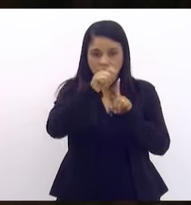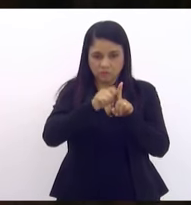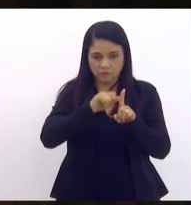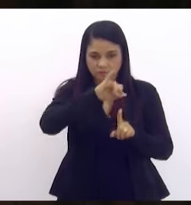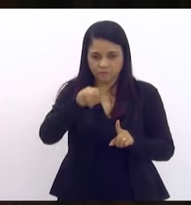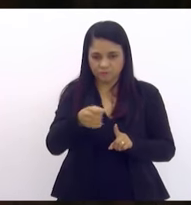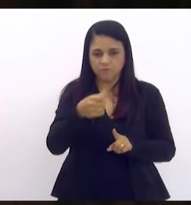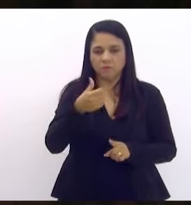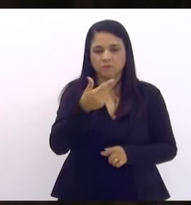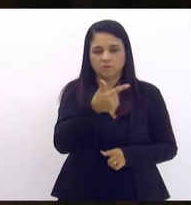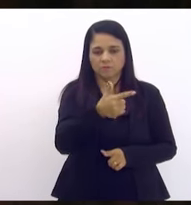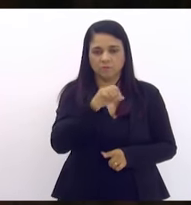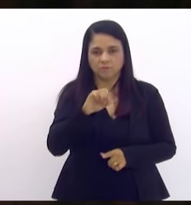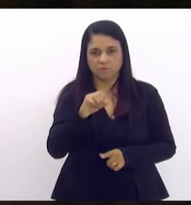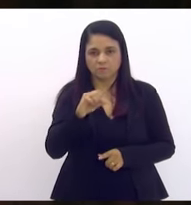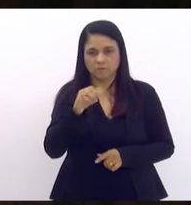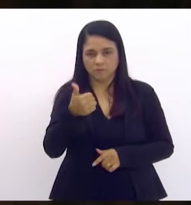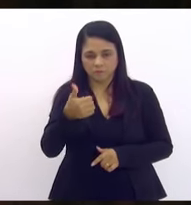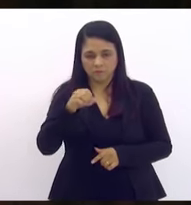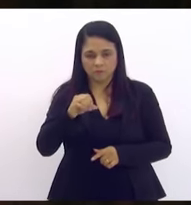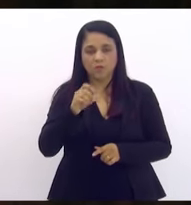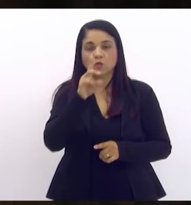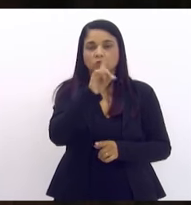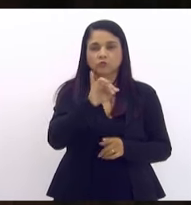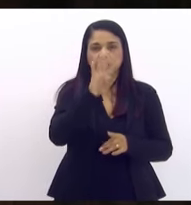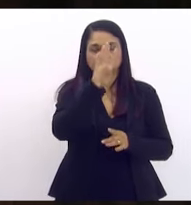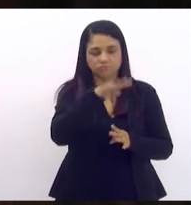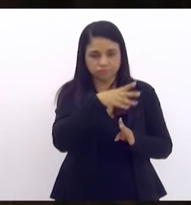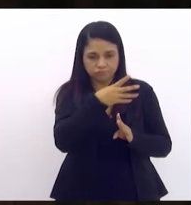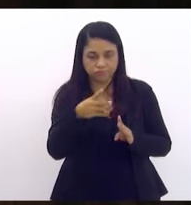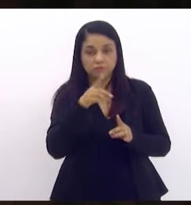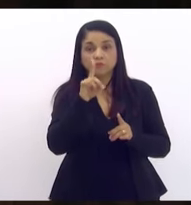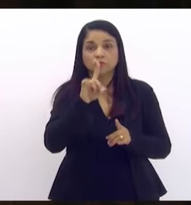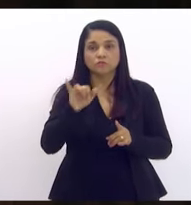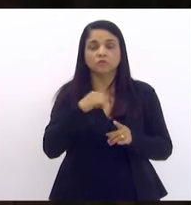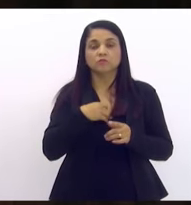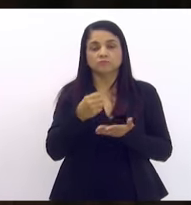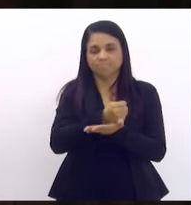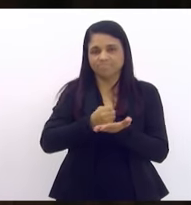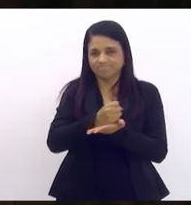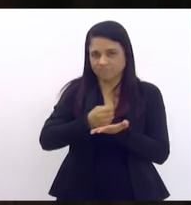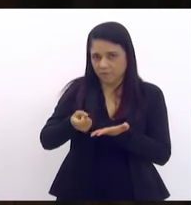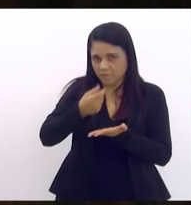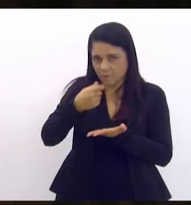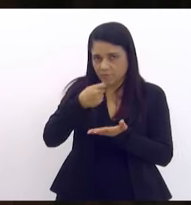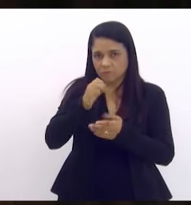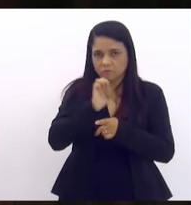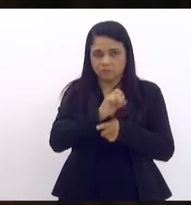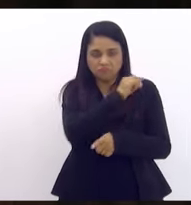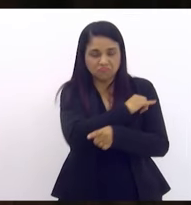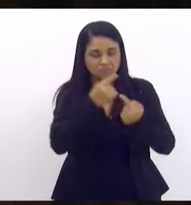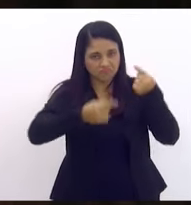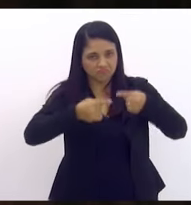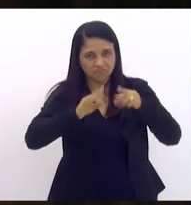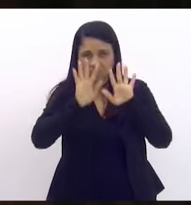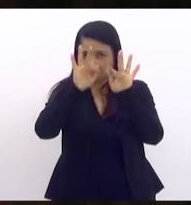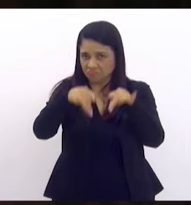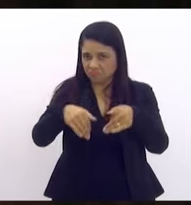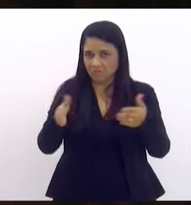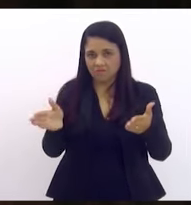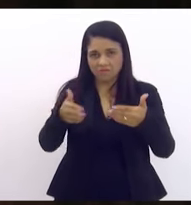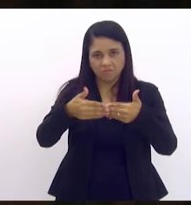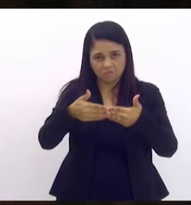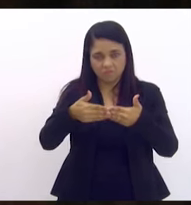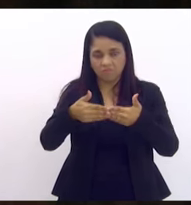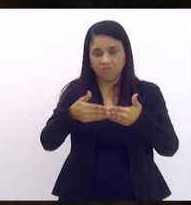âmbito do Estado do Rio de Janeiro o dia do farmacêutico na forma que menciona discão em discussão não havendo Quem Queira discutir encerrada a